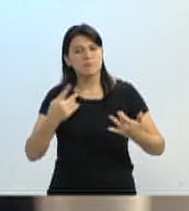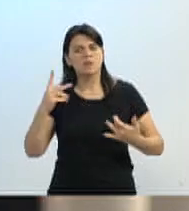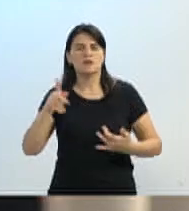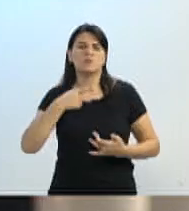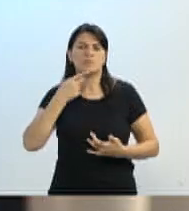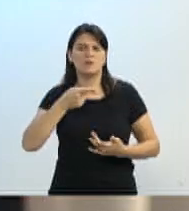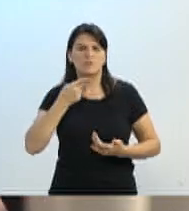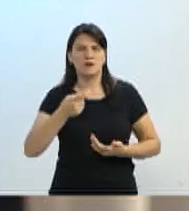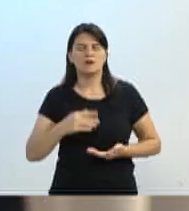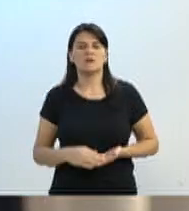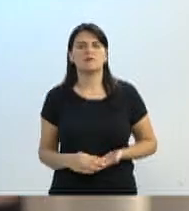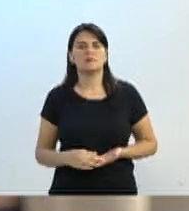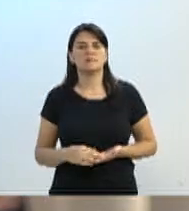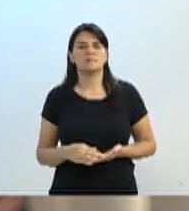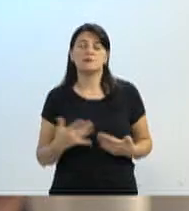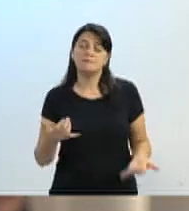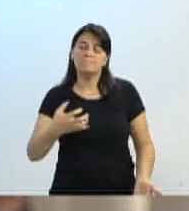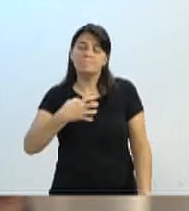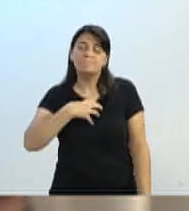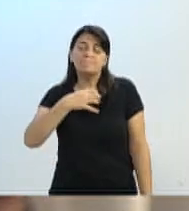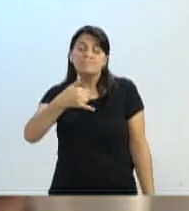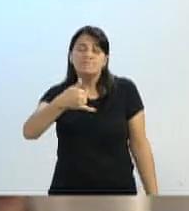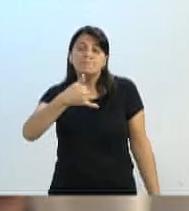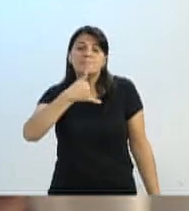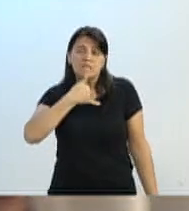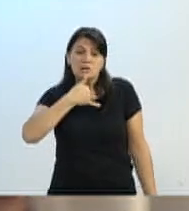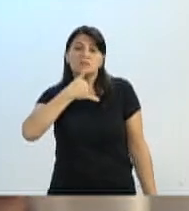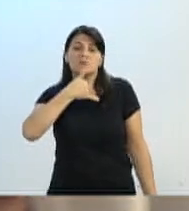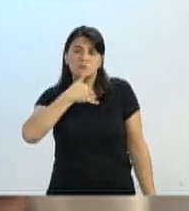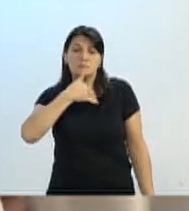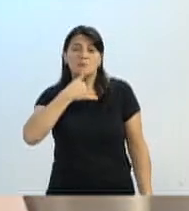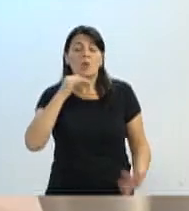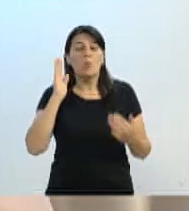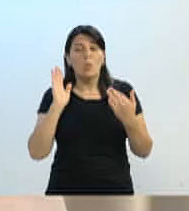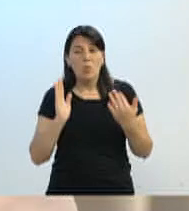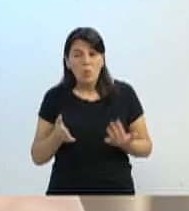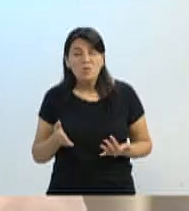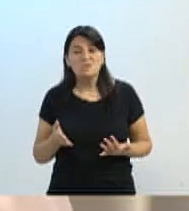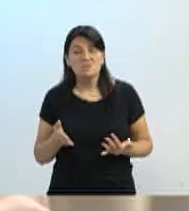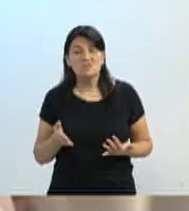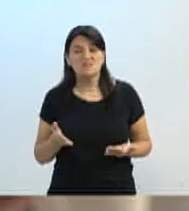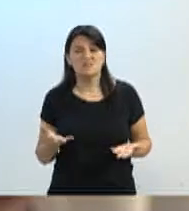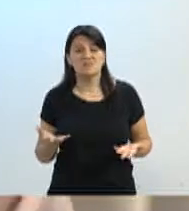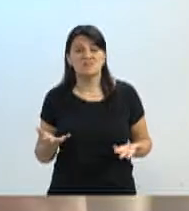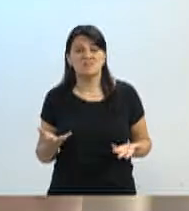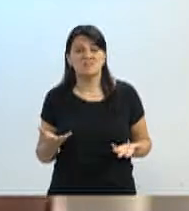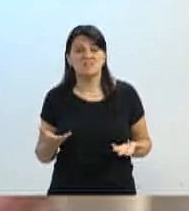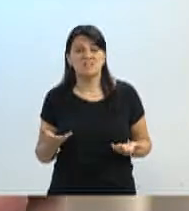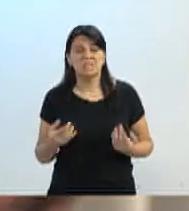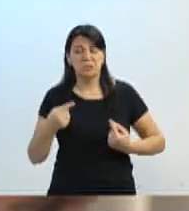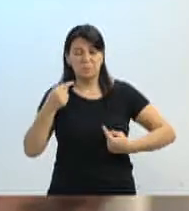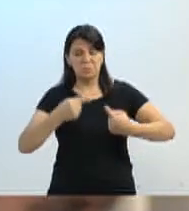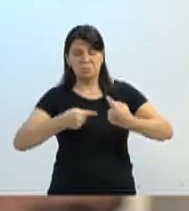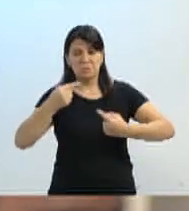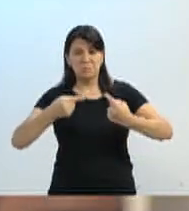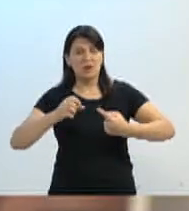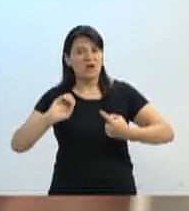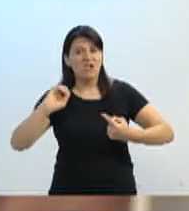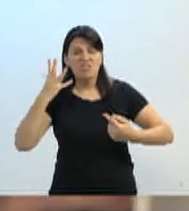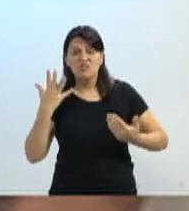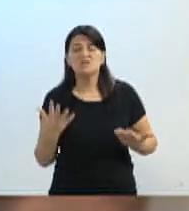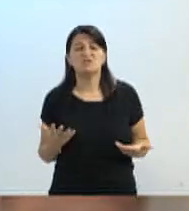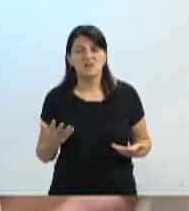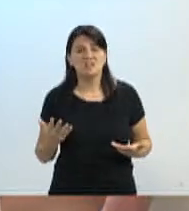fala, dizer que é lamentável que nos dias de hoje esse tipo de discussão ainda tenha ocorrido,